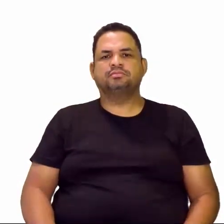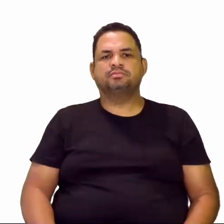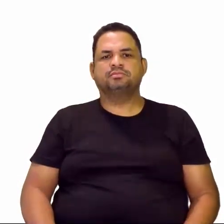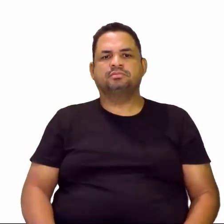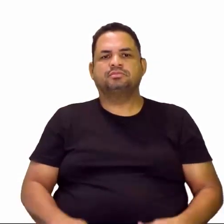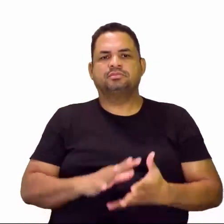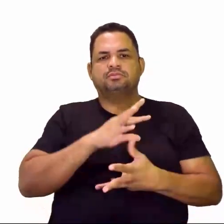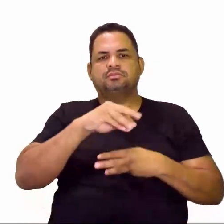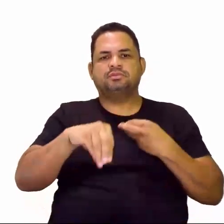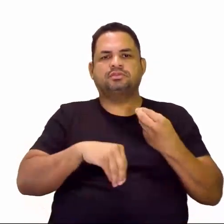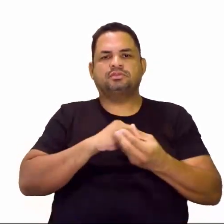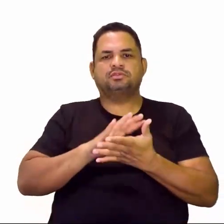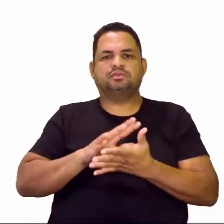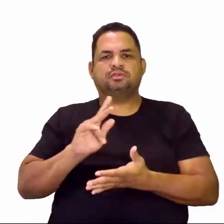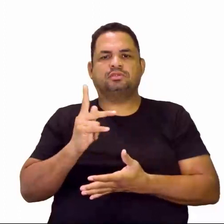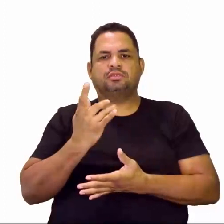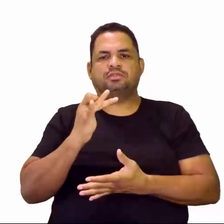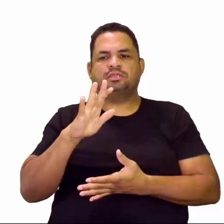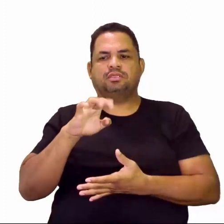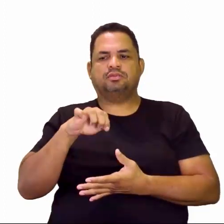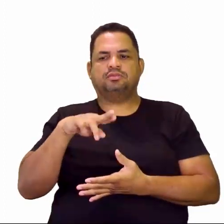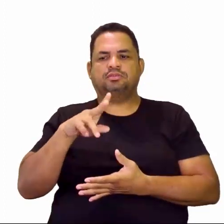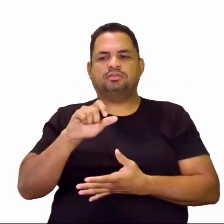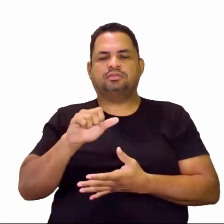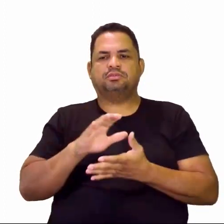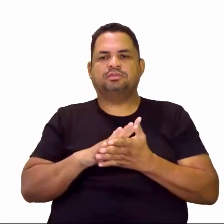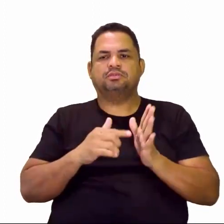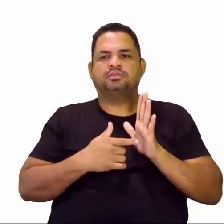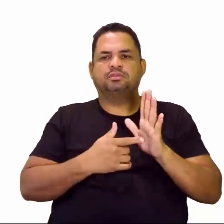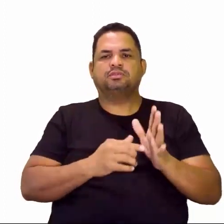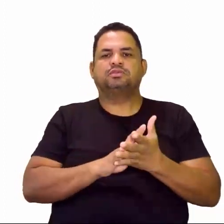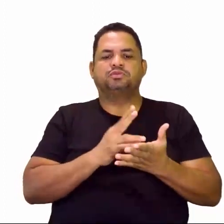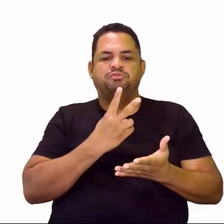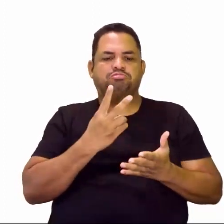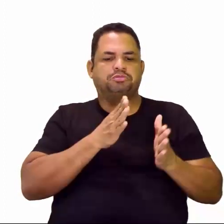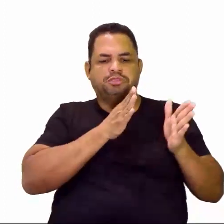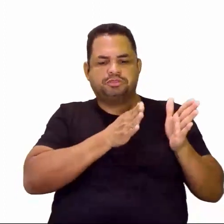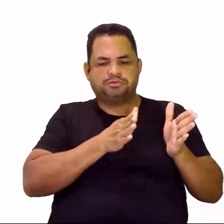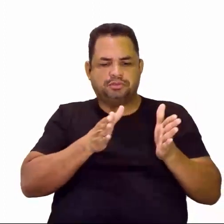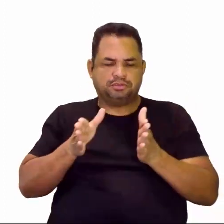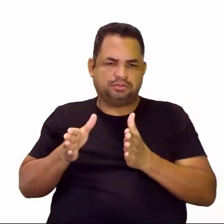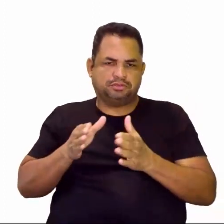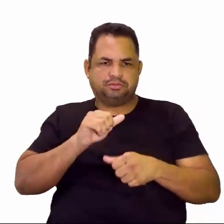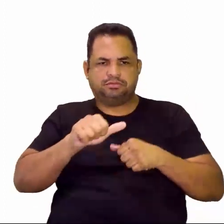As misturas heterogêneas, elas são as que apresentam 2 ou mais fases.